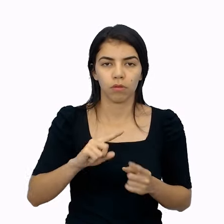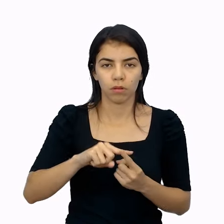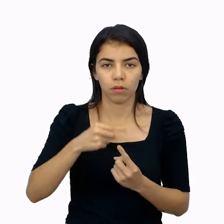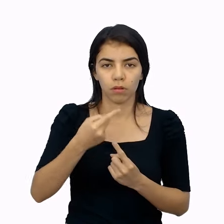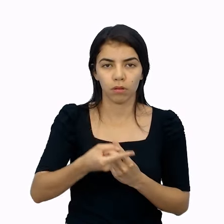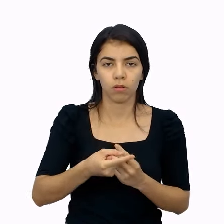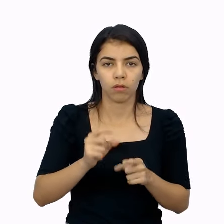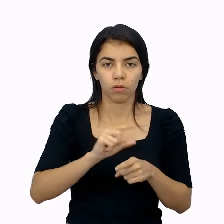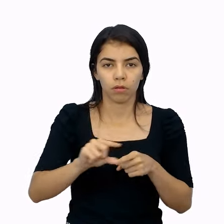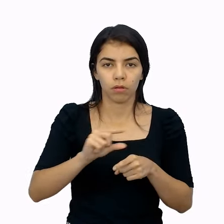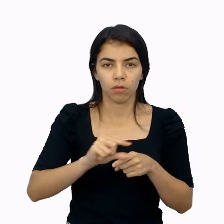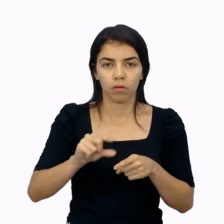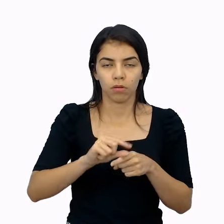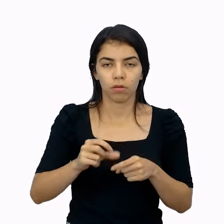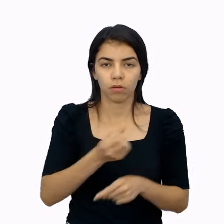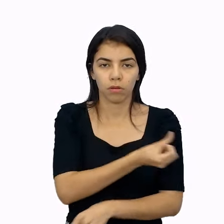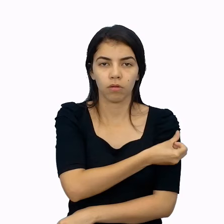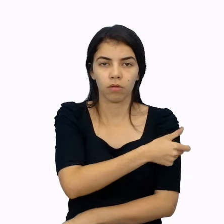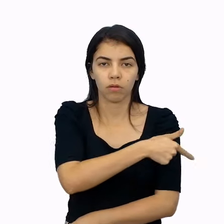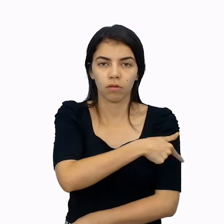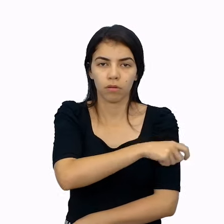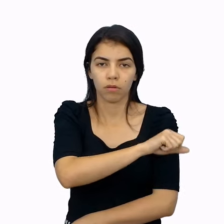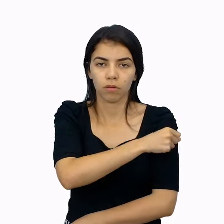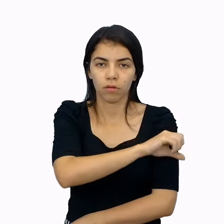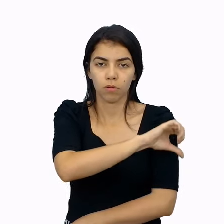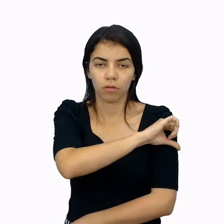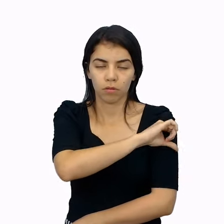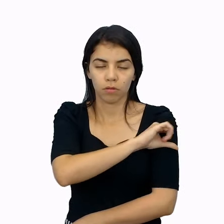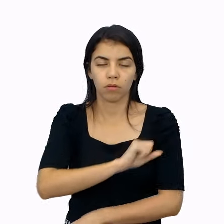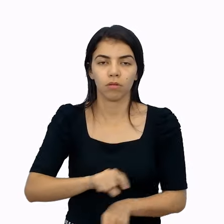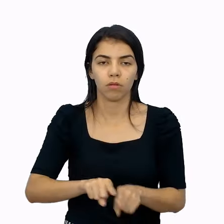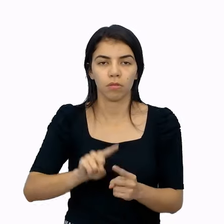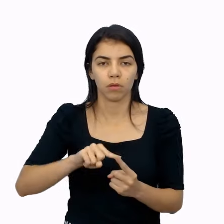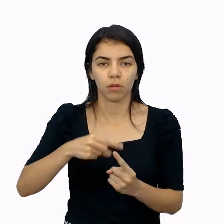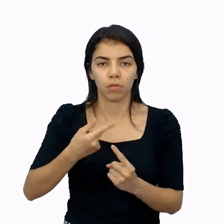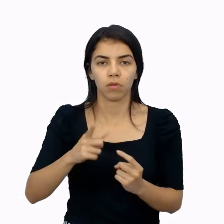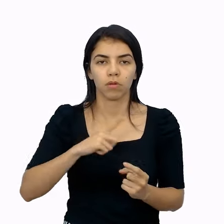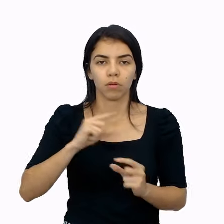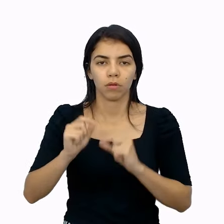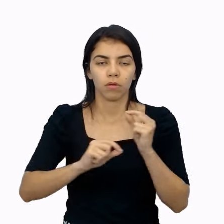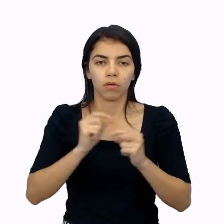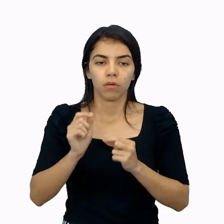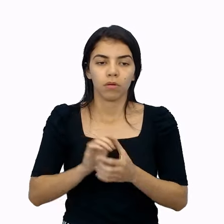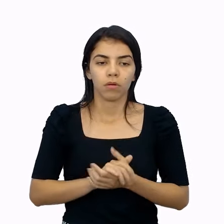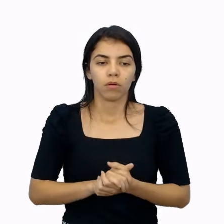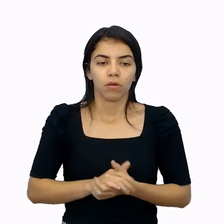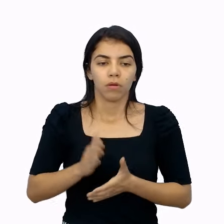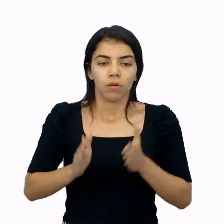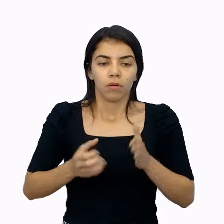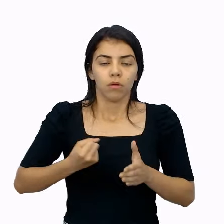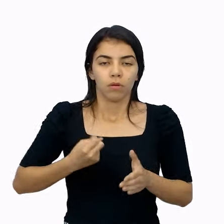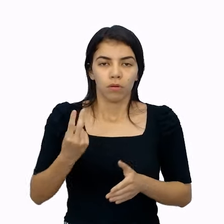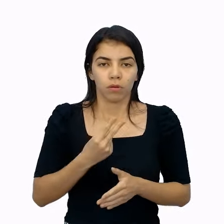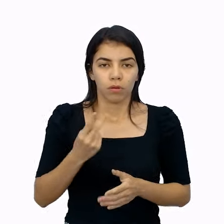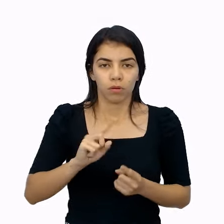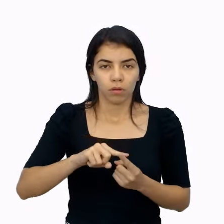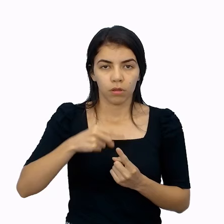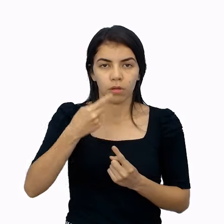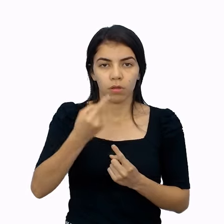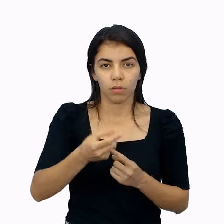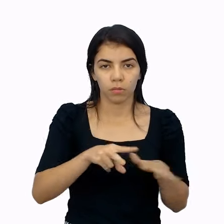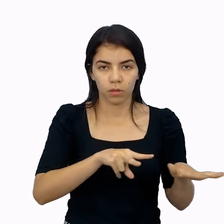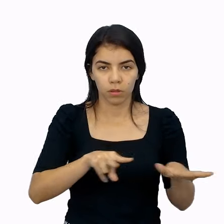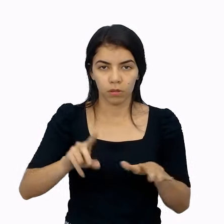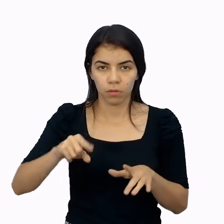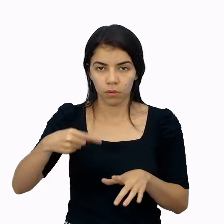vem as pílulas, né, do sexto, sétimo, oitavo e nono. E nós temos, então, a transmissão na etapa 2 em uma outra, na próxima